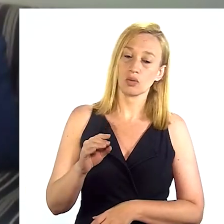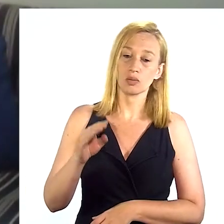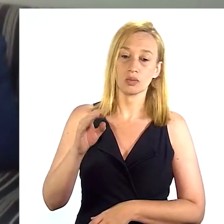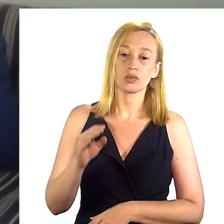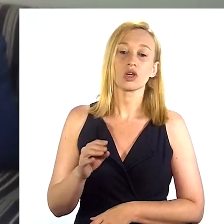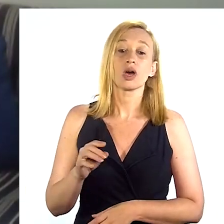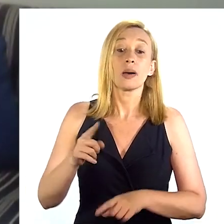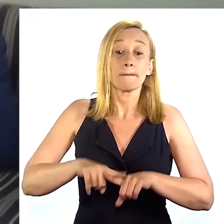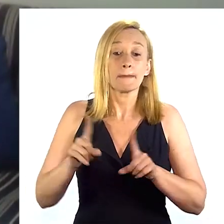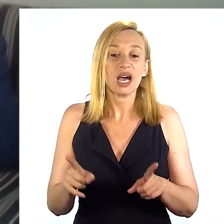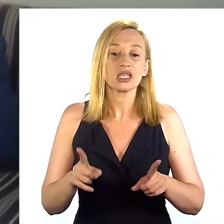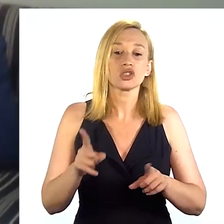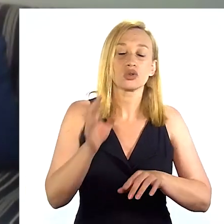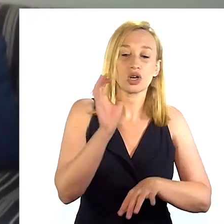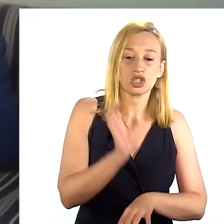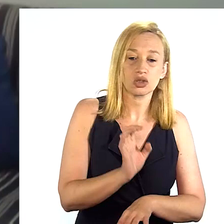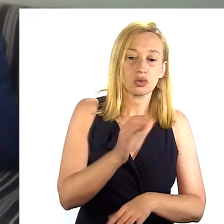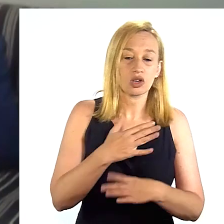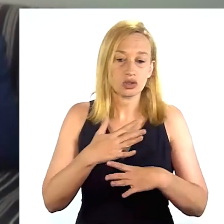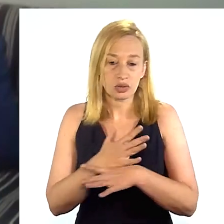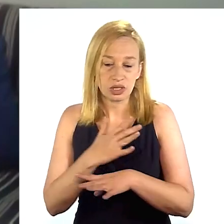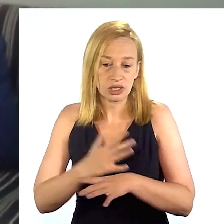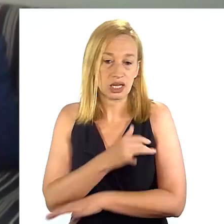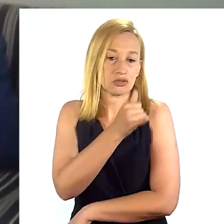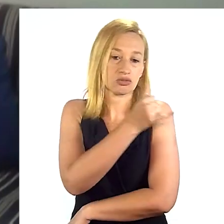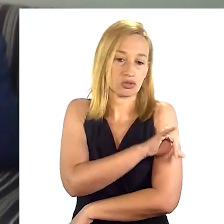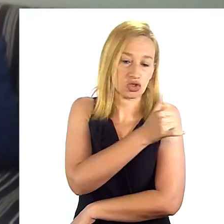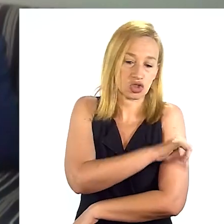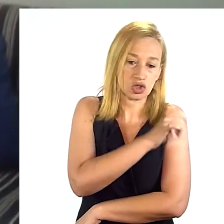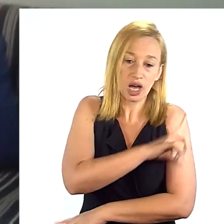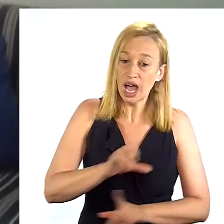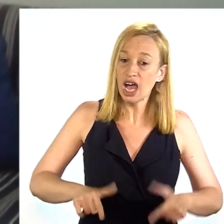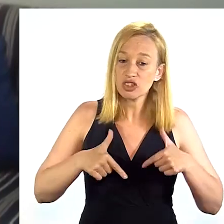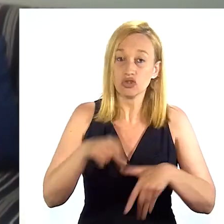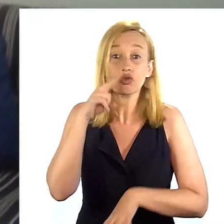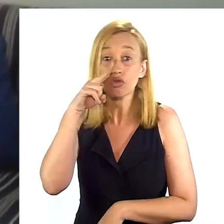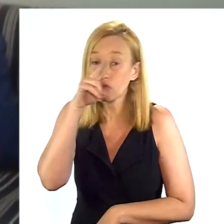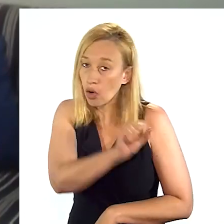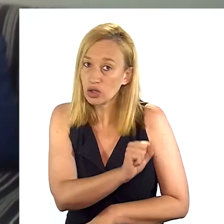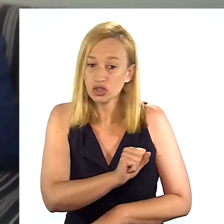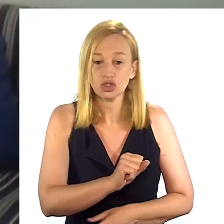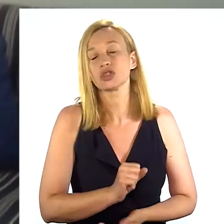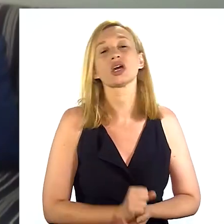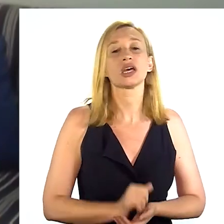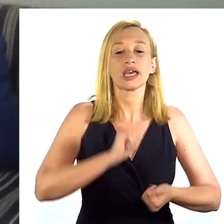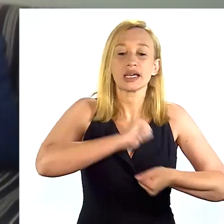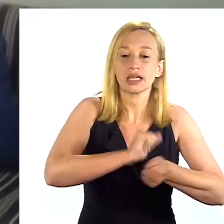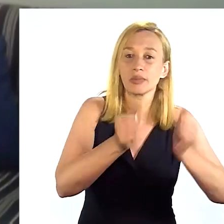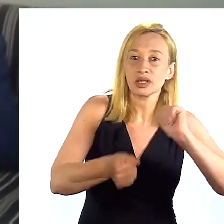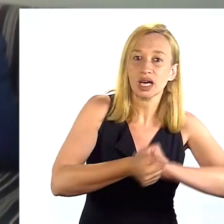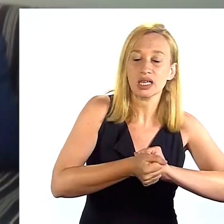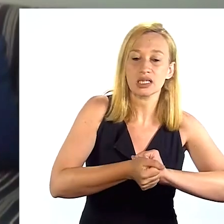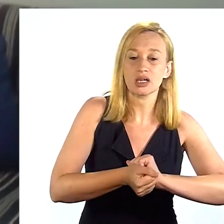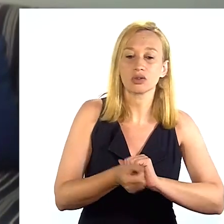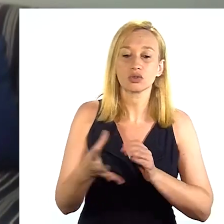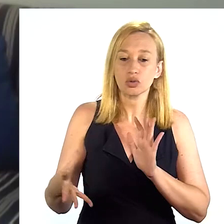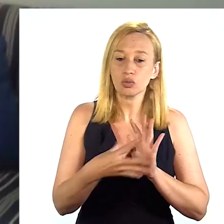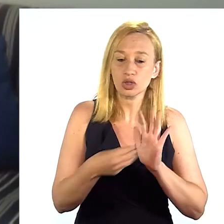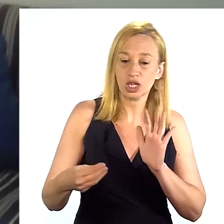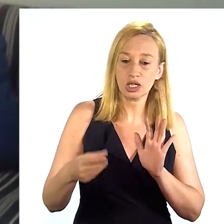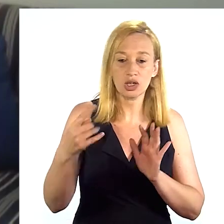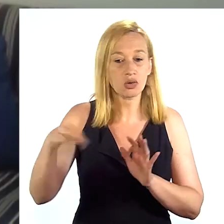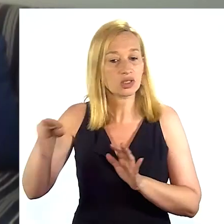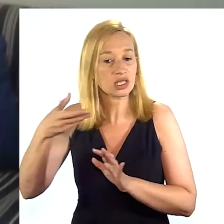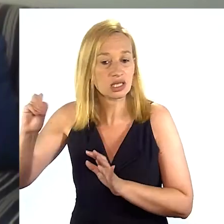federal, mas o Rio de Janeiro, a sociedade do Rio de Janeiro, agiu fortemente em adaptações